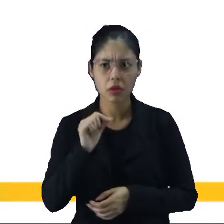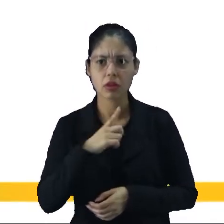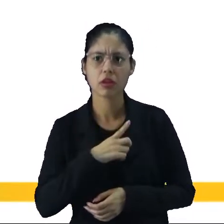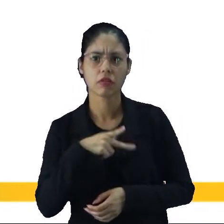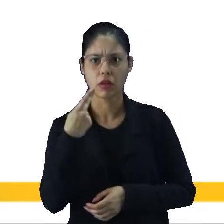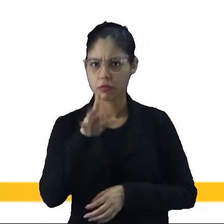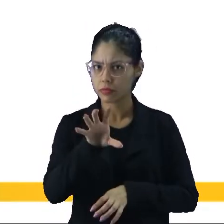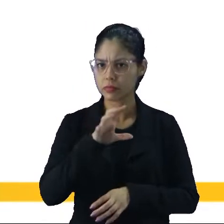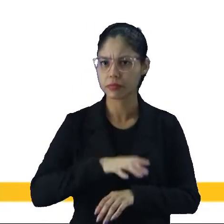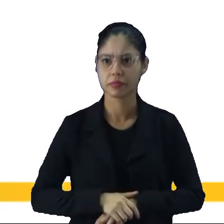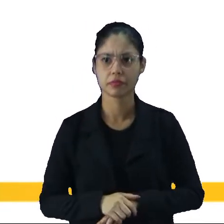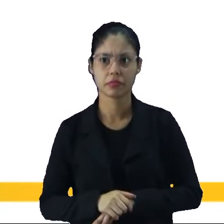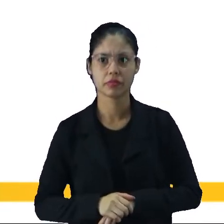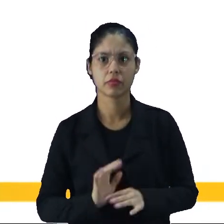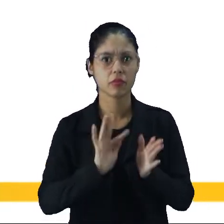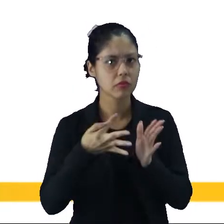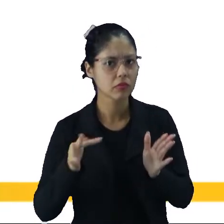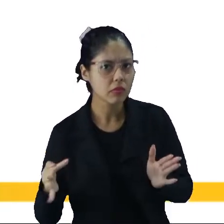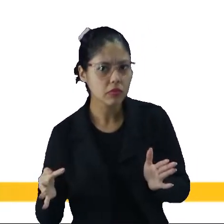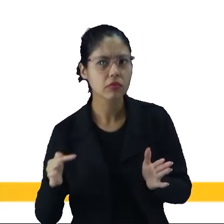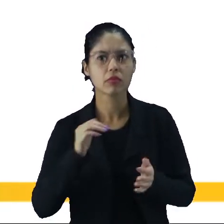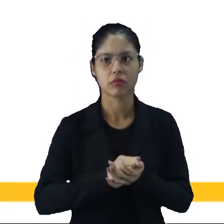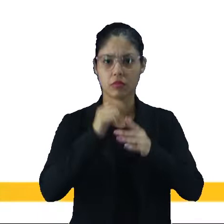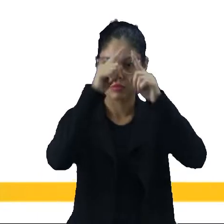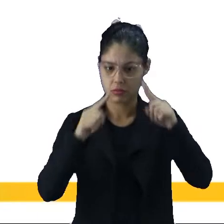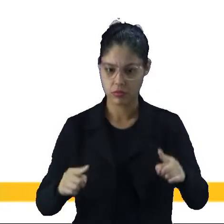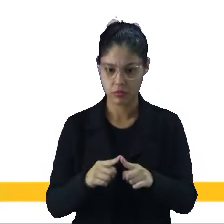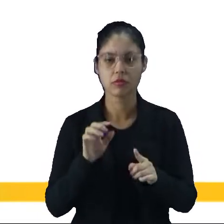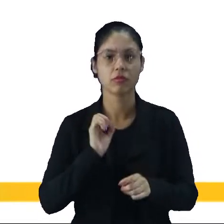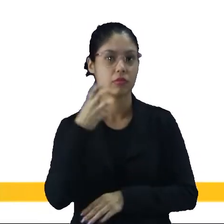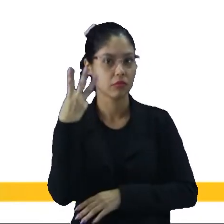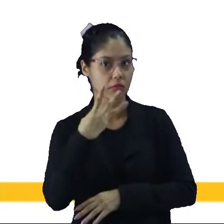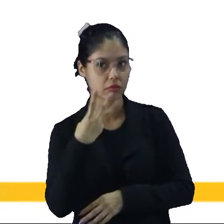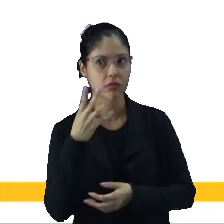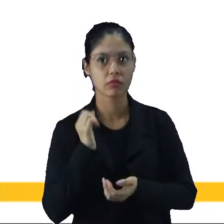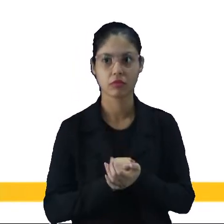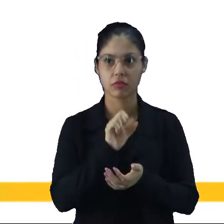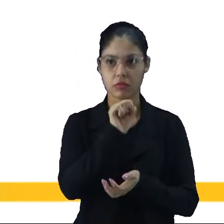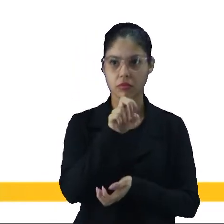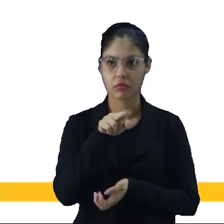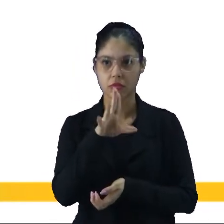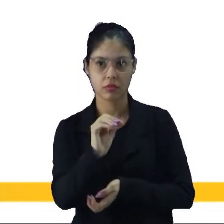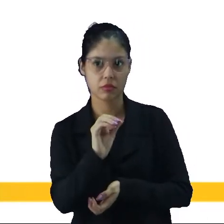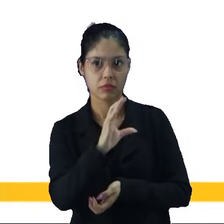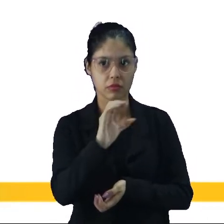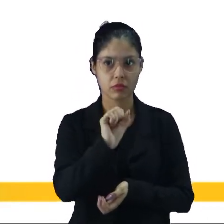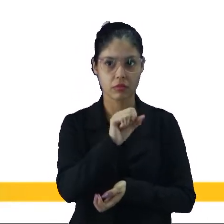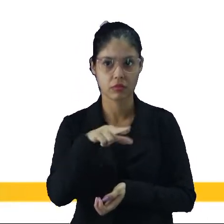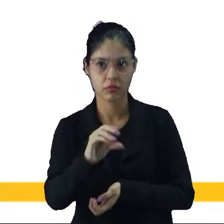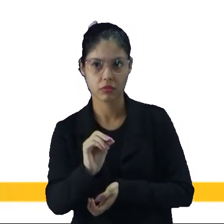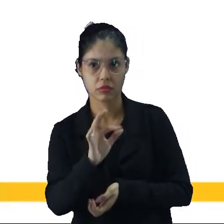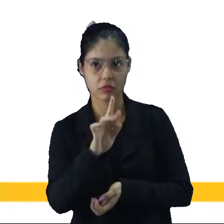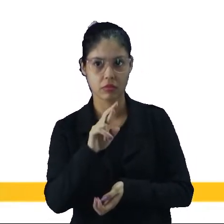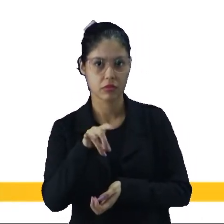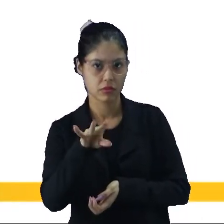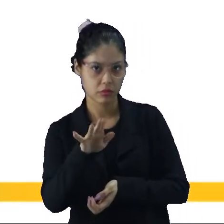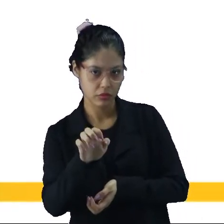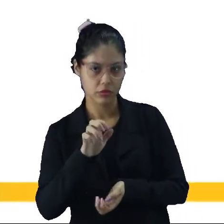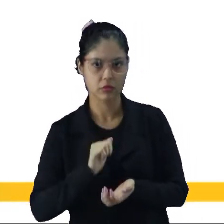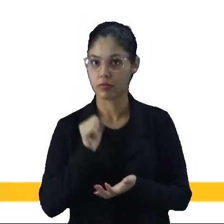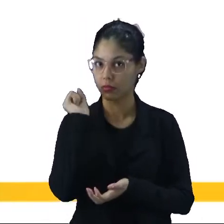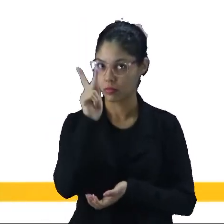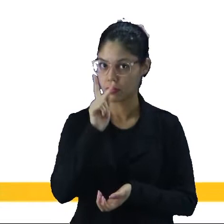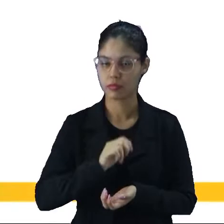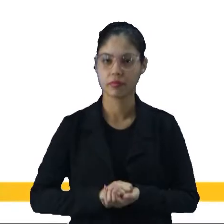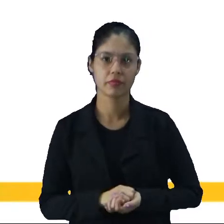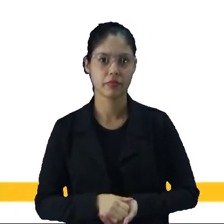Vamos entender? Funções trigonométricas são três: a função seno, a função cosseno e a função tangente,